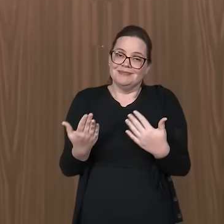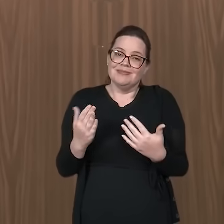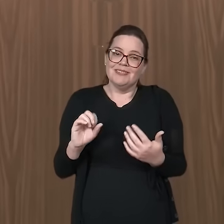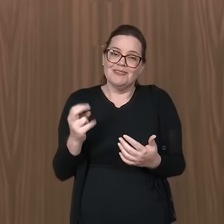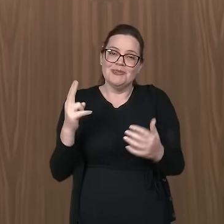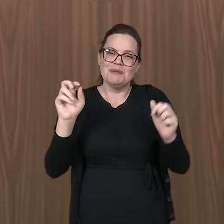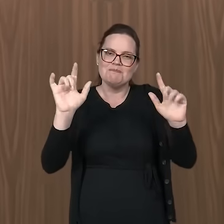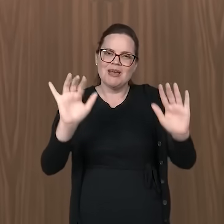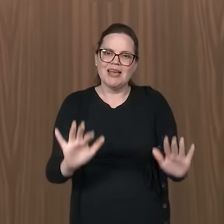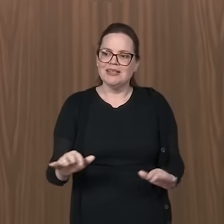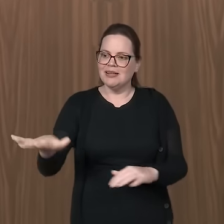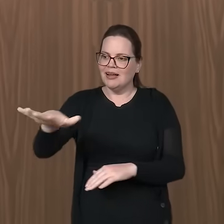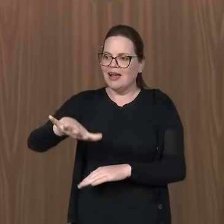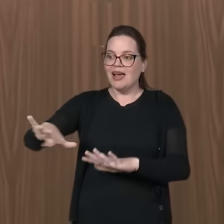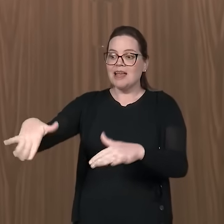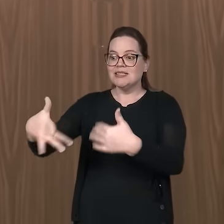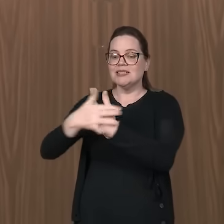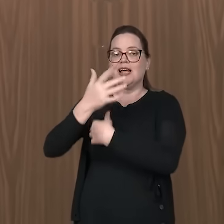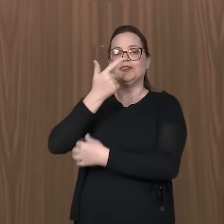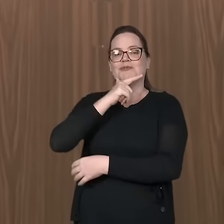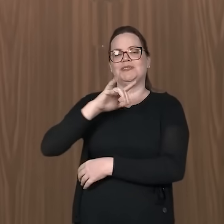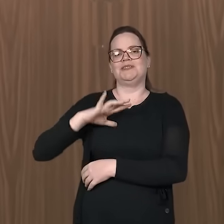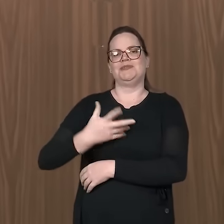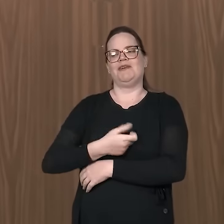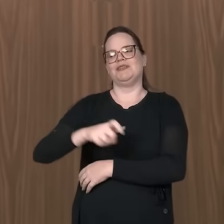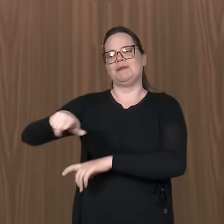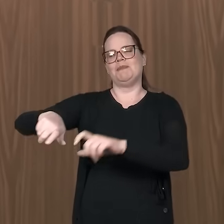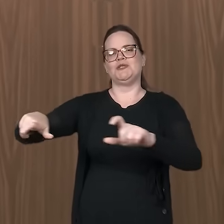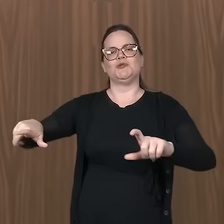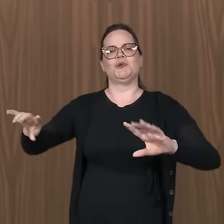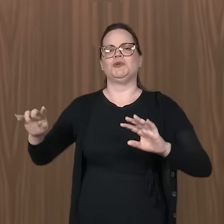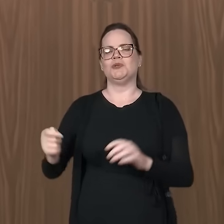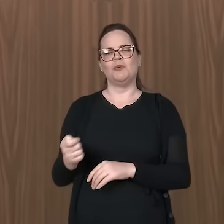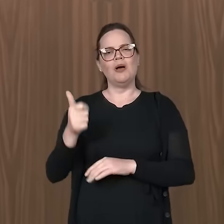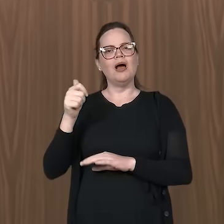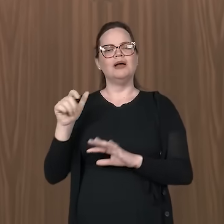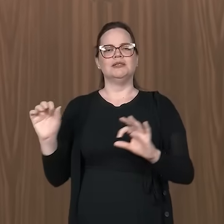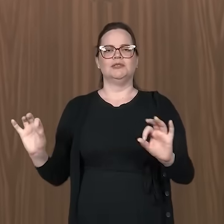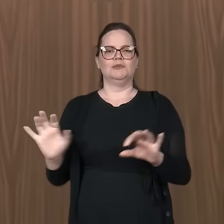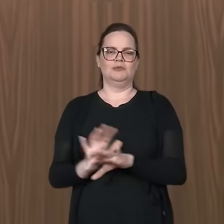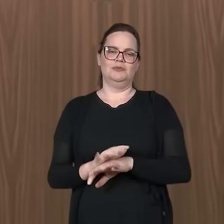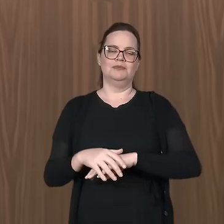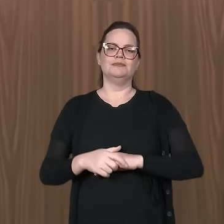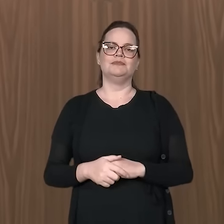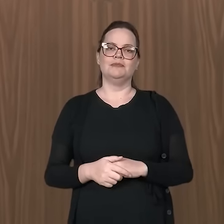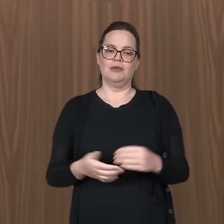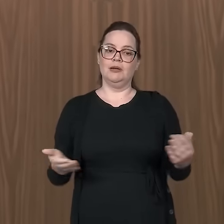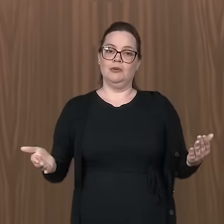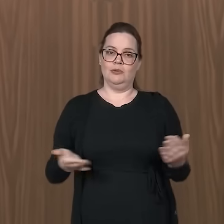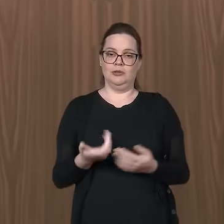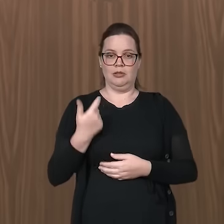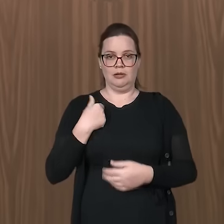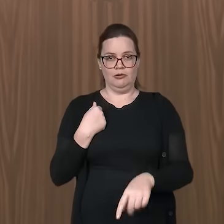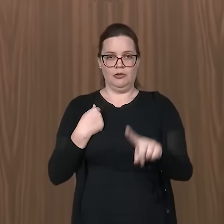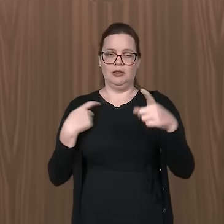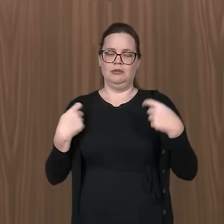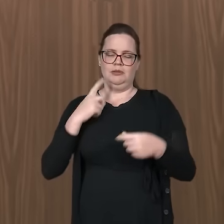bênção. Uma cidade foi alcançada. E hoje é necessário que eu e você tomemos uma